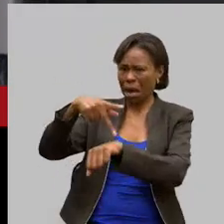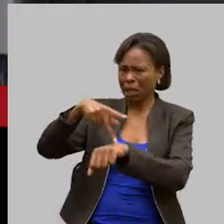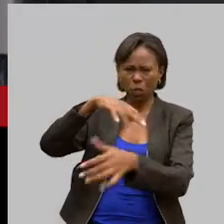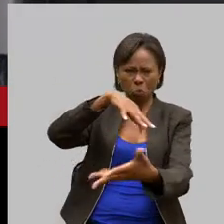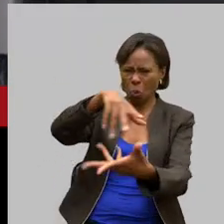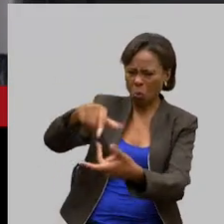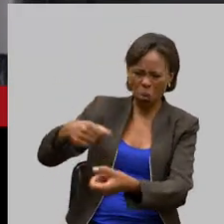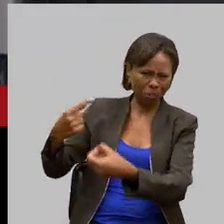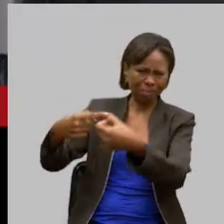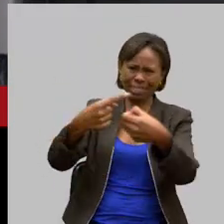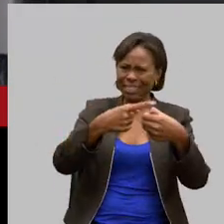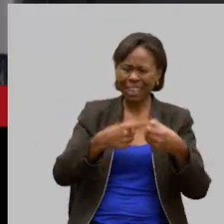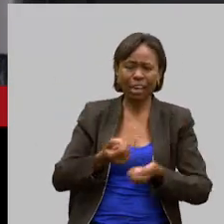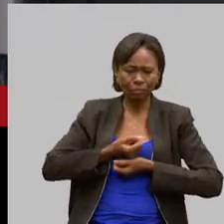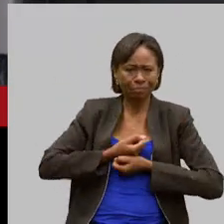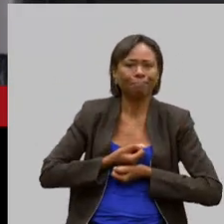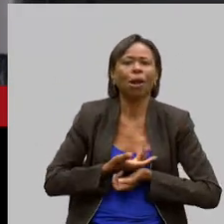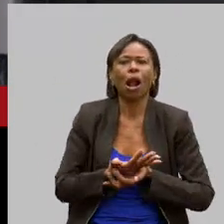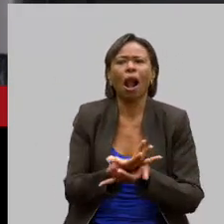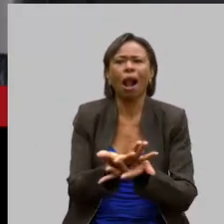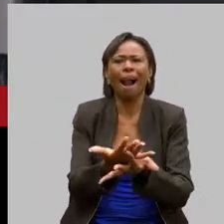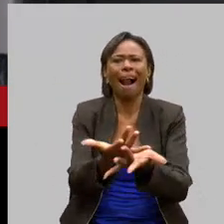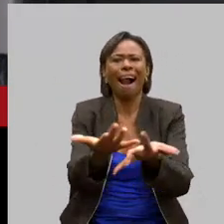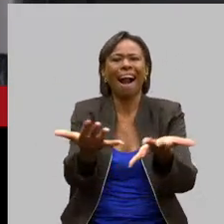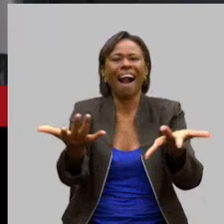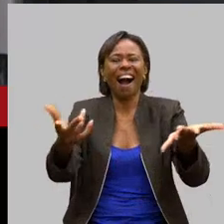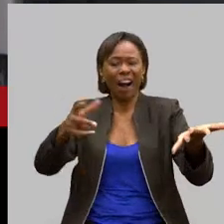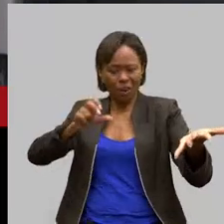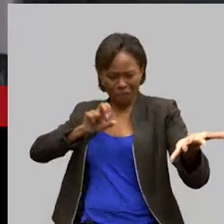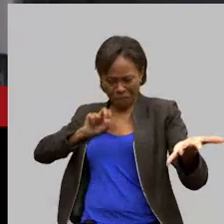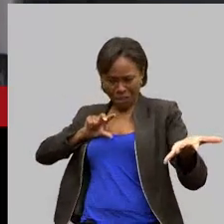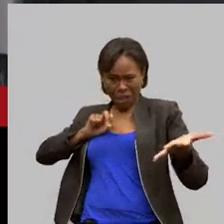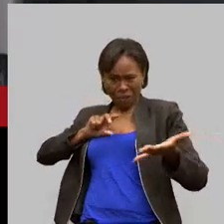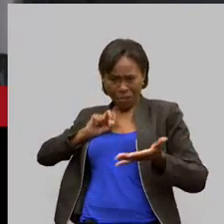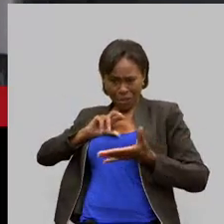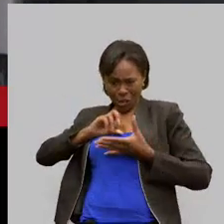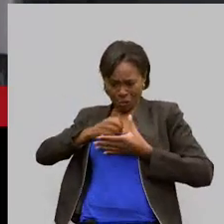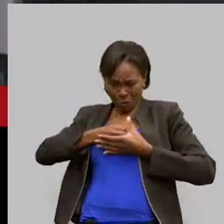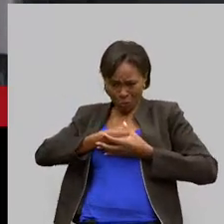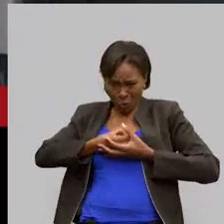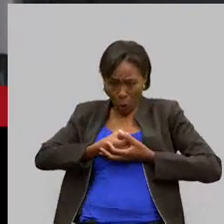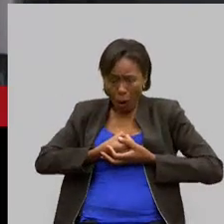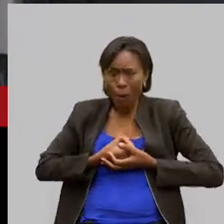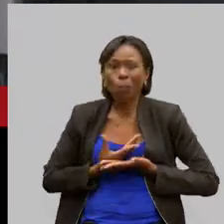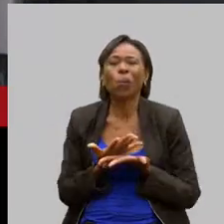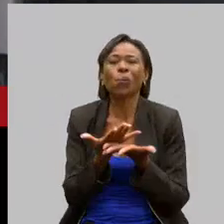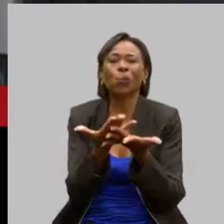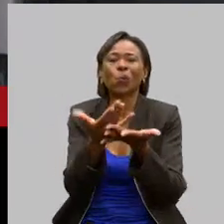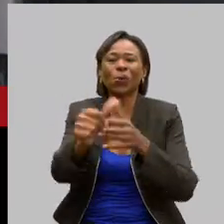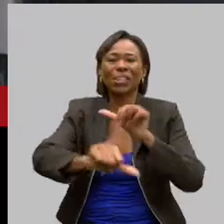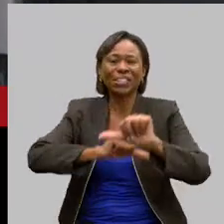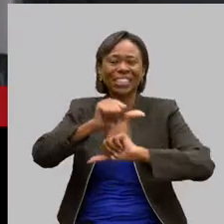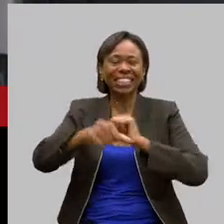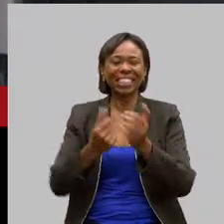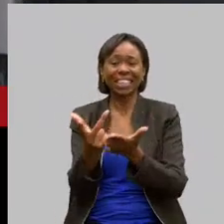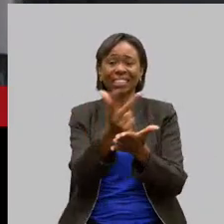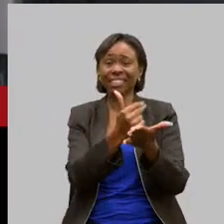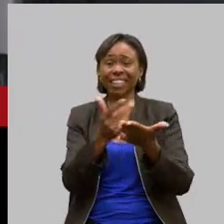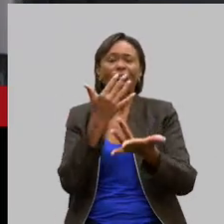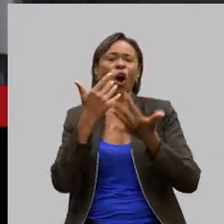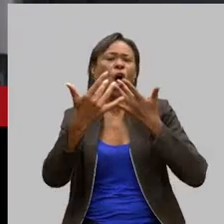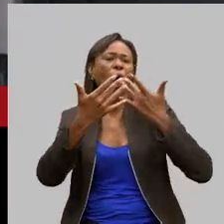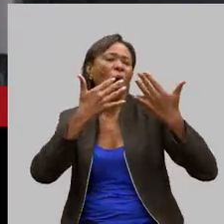vai o vírus vai tomar o caminho de volta em cores porque essa obra é toda colorida E o bebê adora